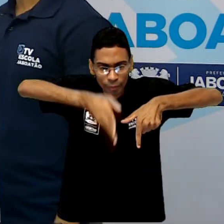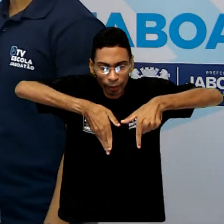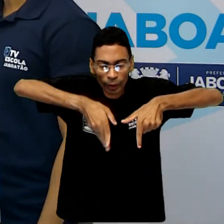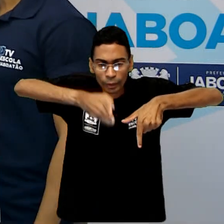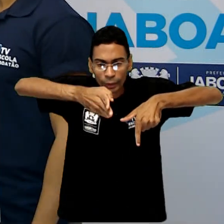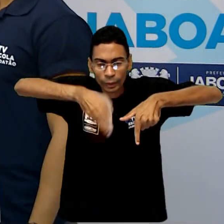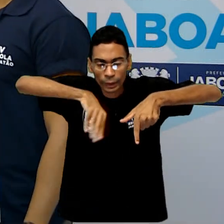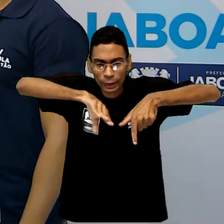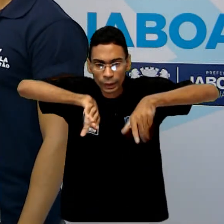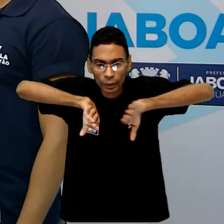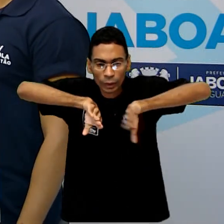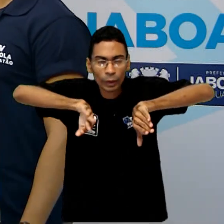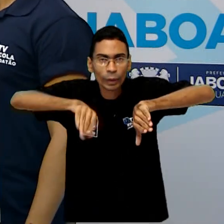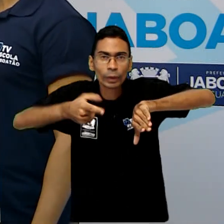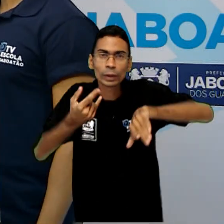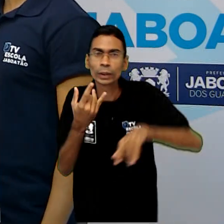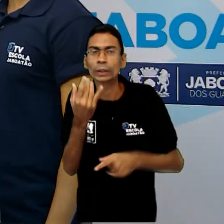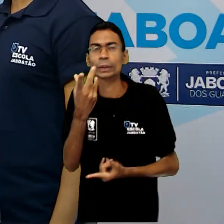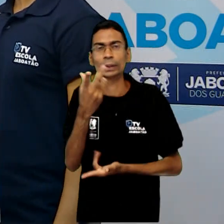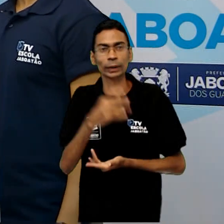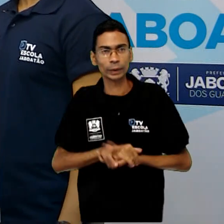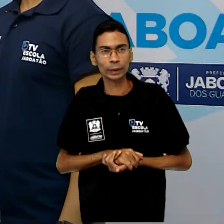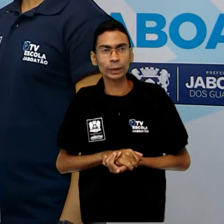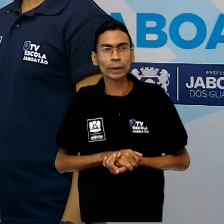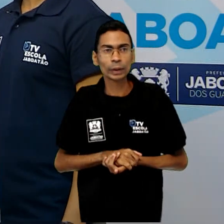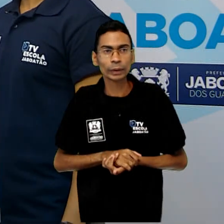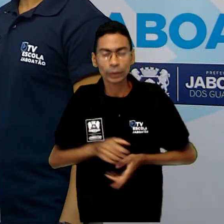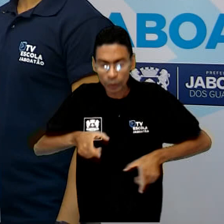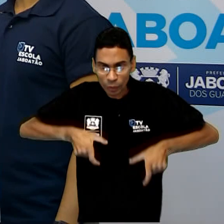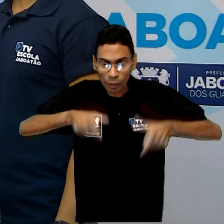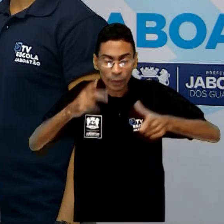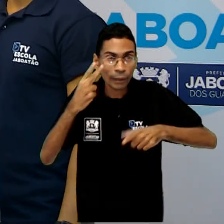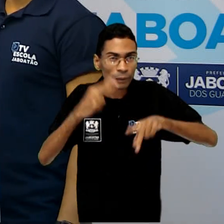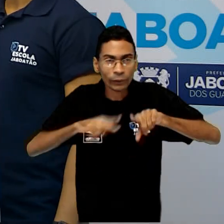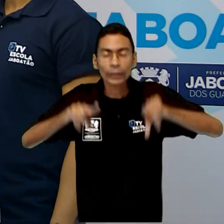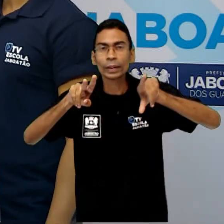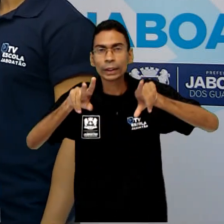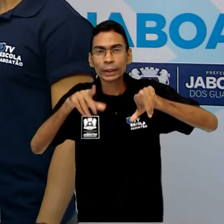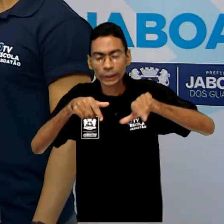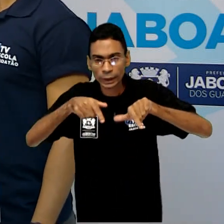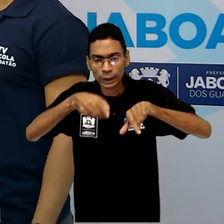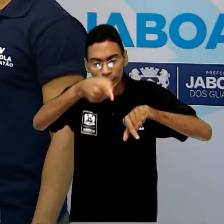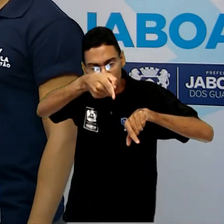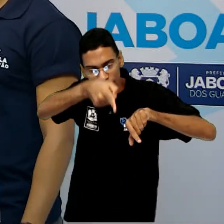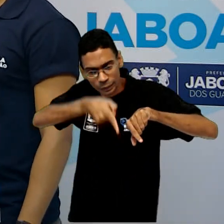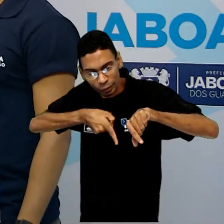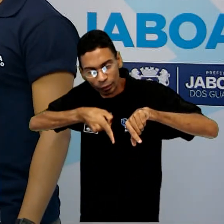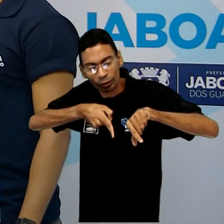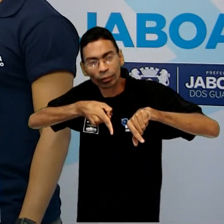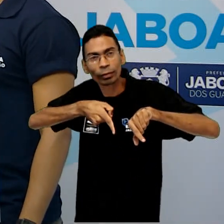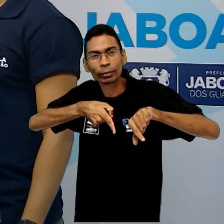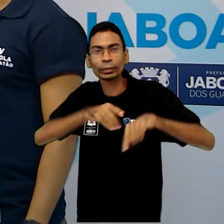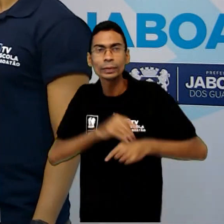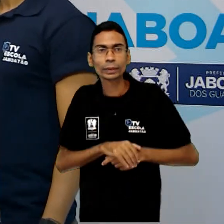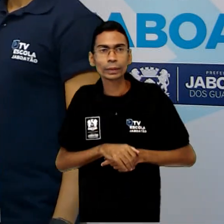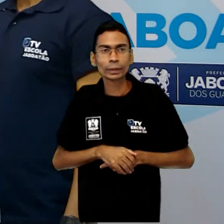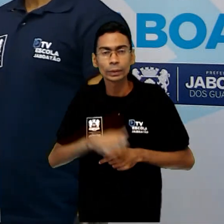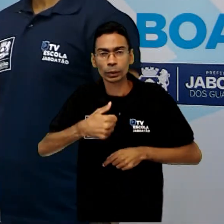forma. A cada parte dividida, eles representavam com um traço. Então, 1,